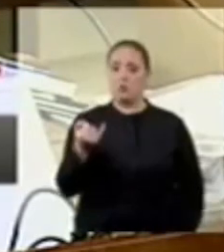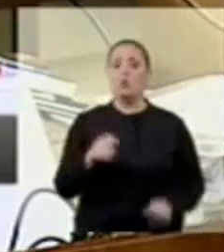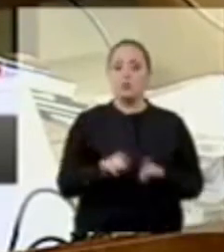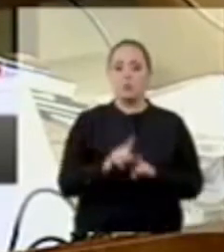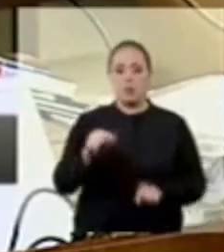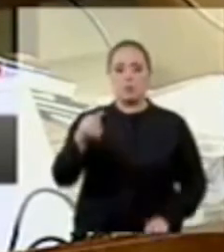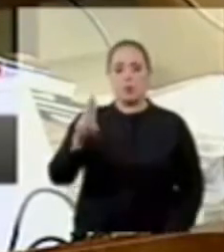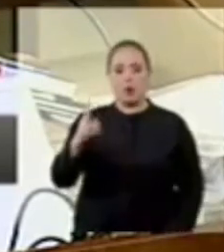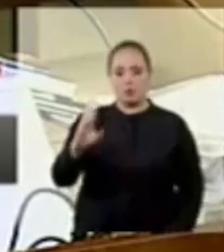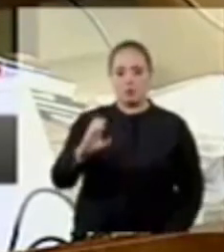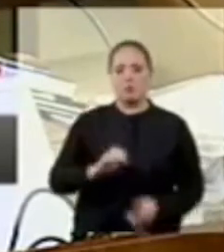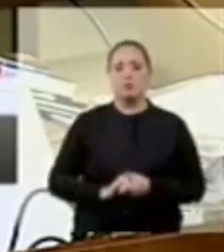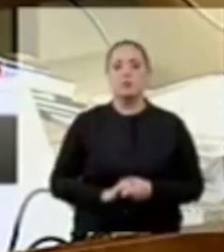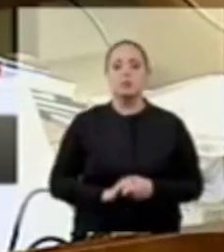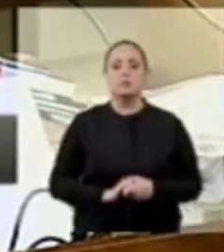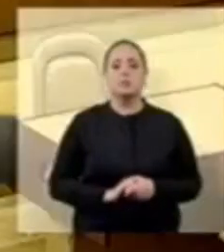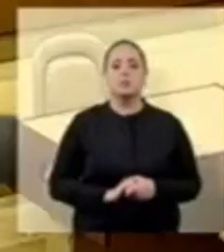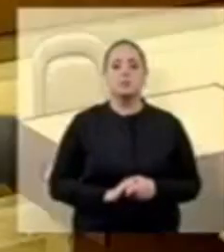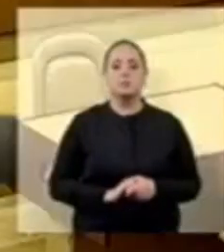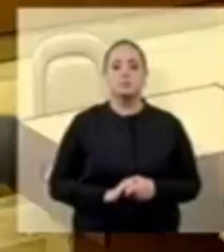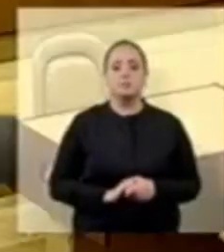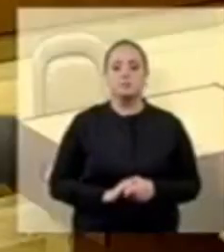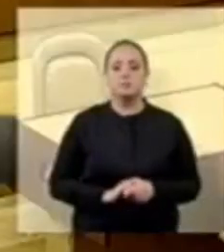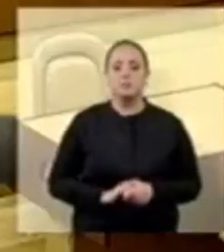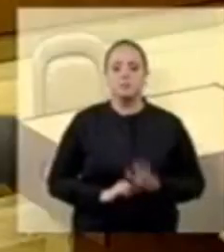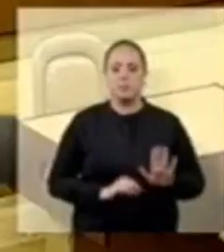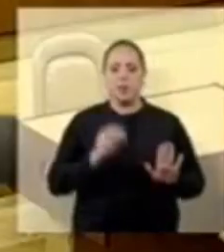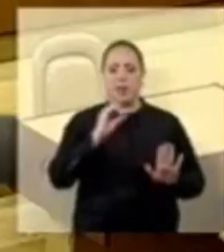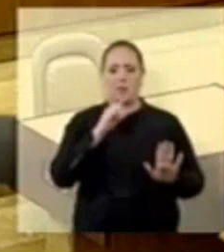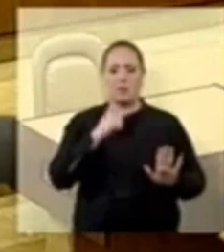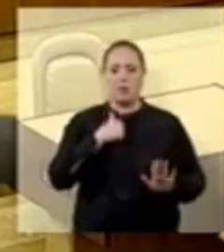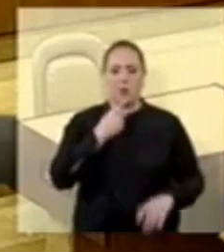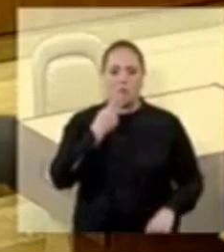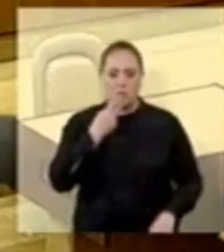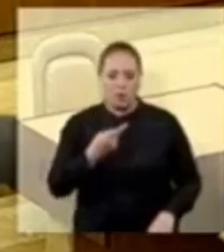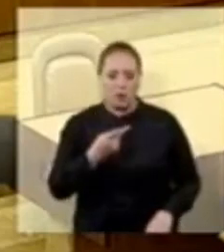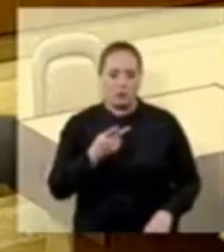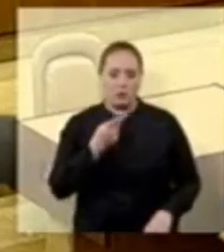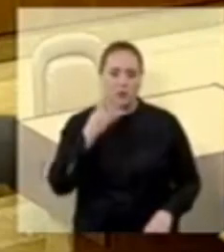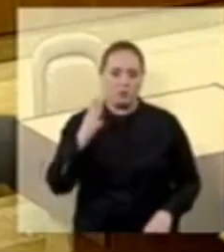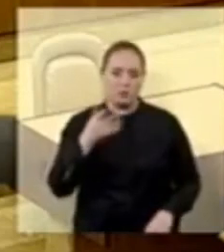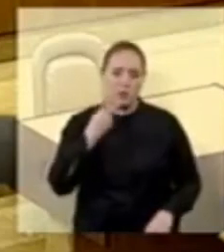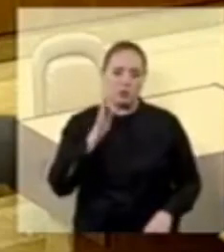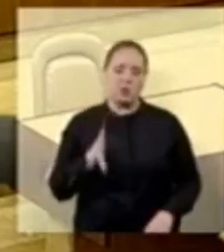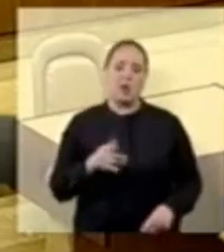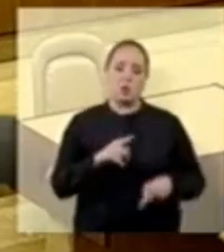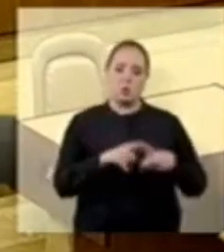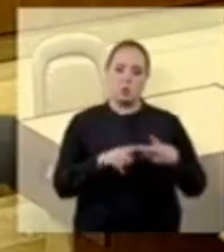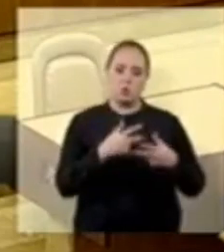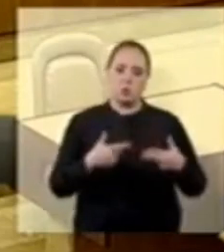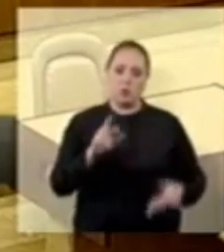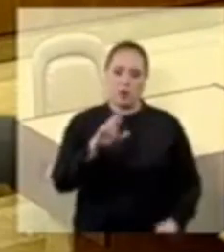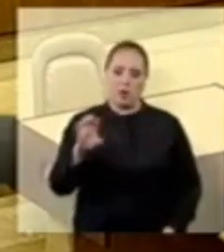corpus também menos 97 segundo a qual não me permite até porque vossa excelência citou dois casos que eu dê provimento em r